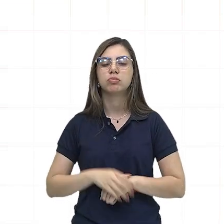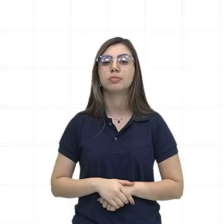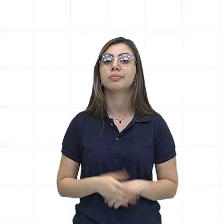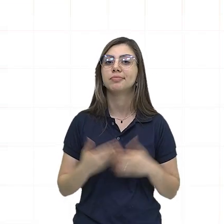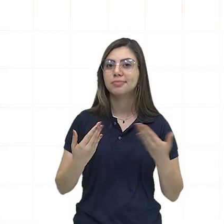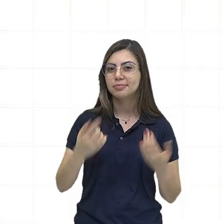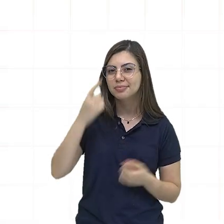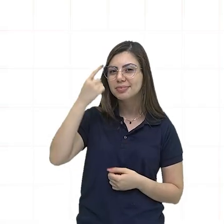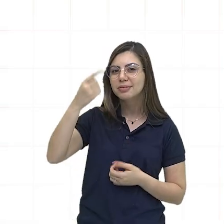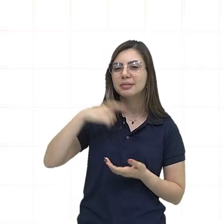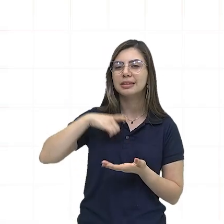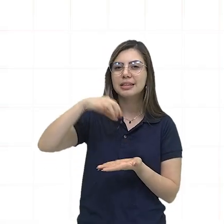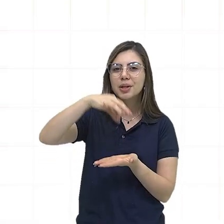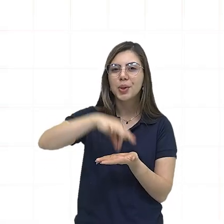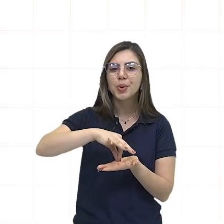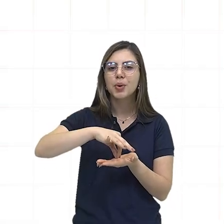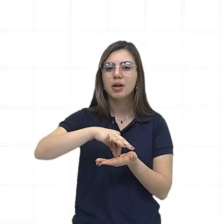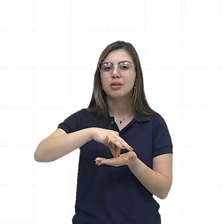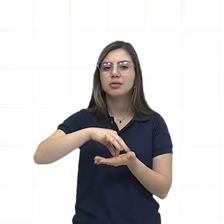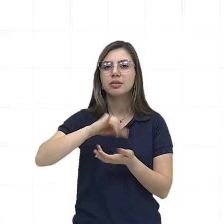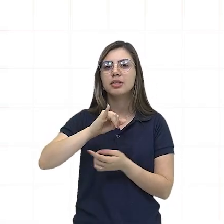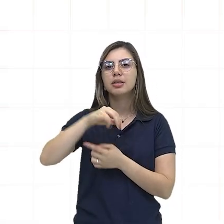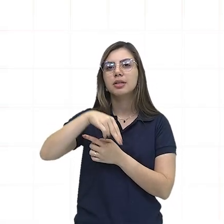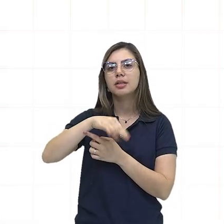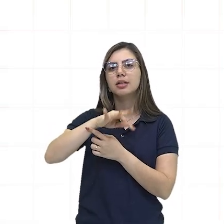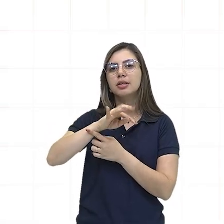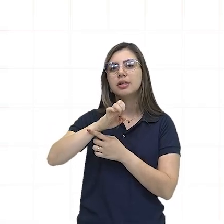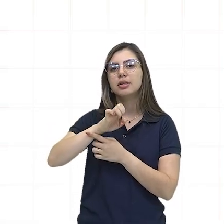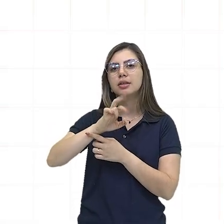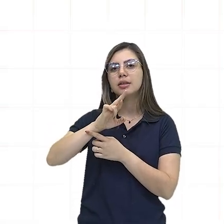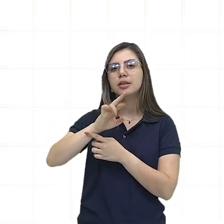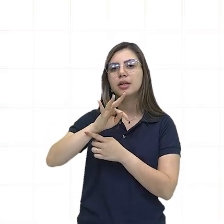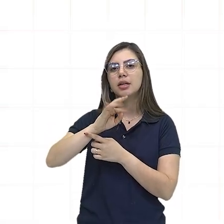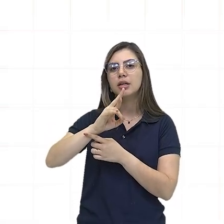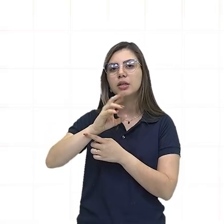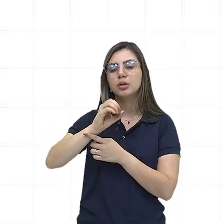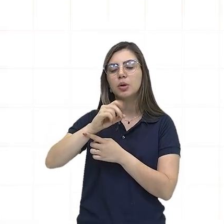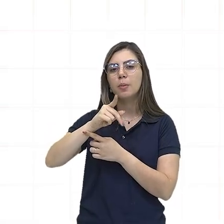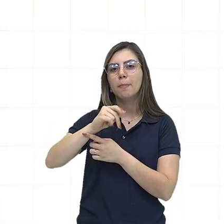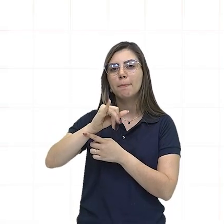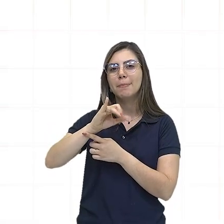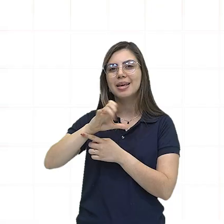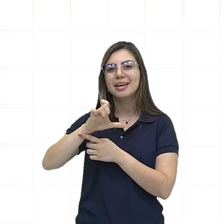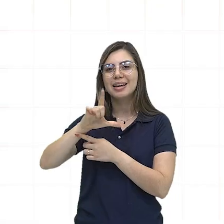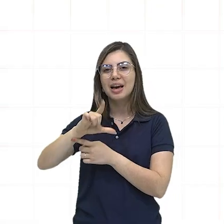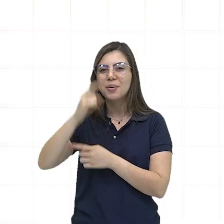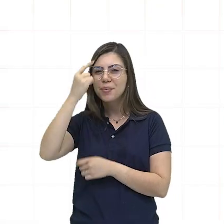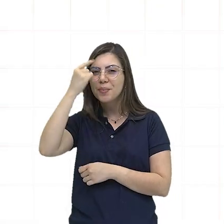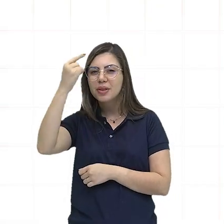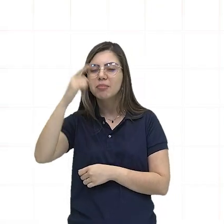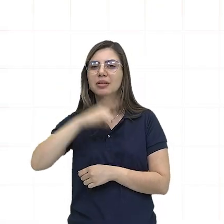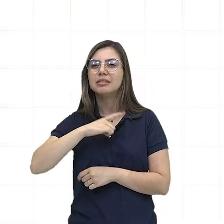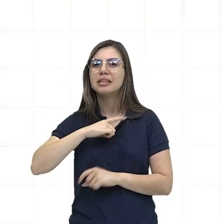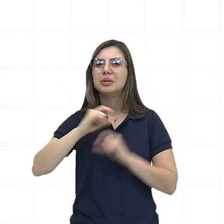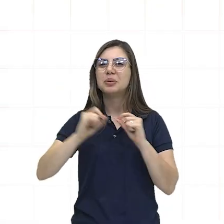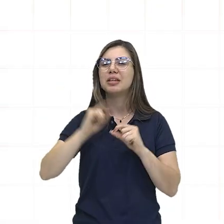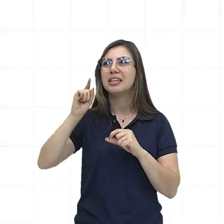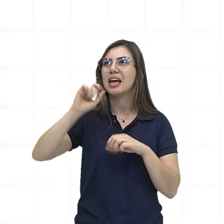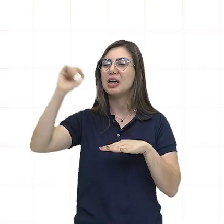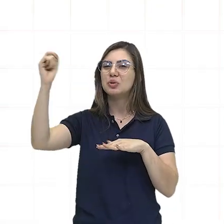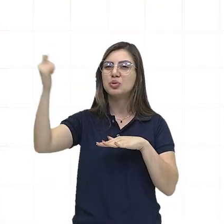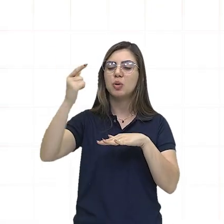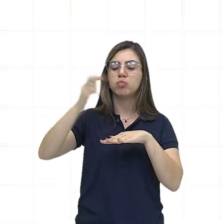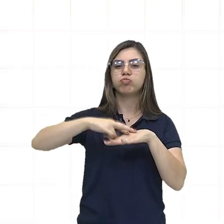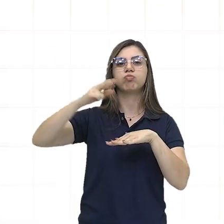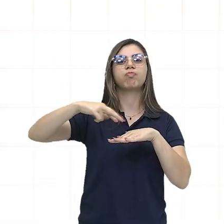está localizado na zona intertropical do nosso planeta, que é a zona que recebe